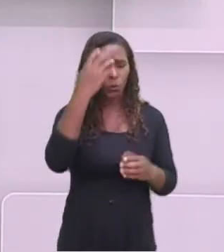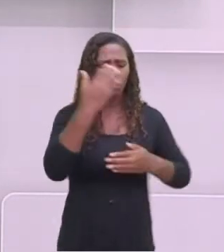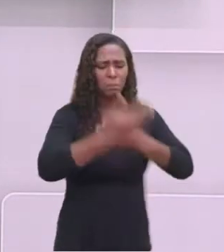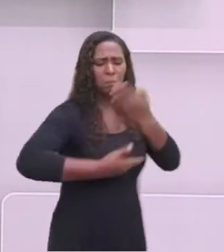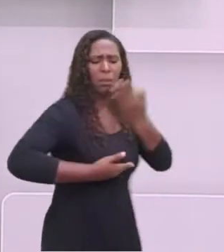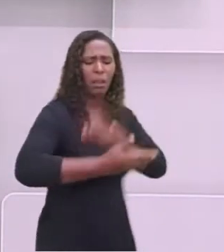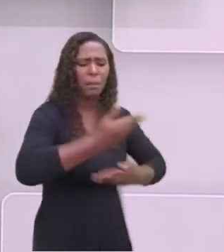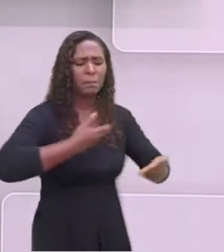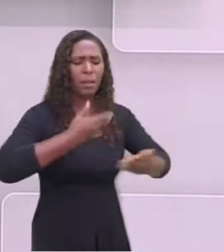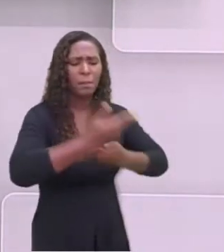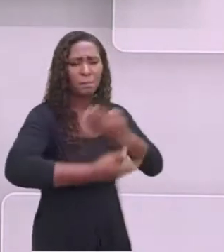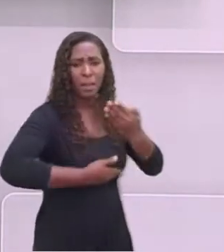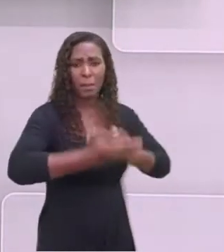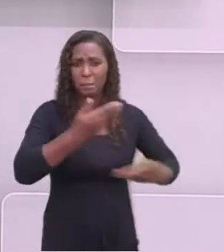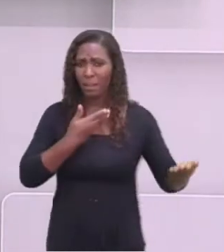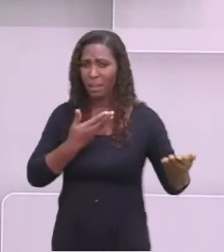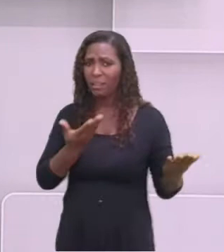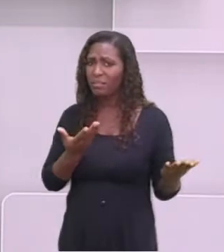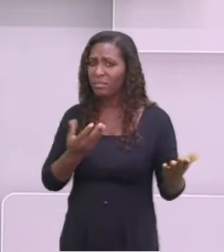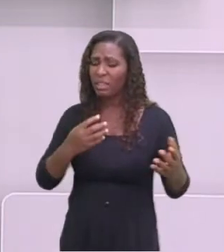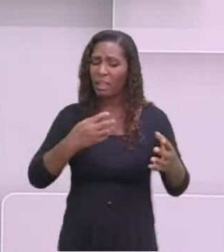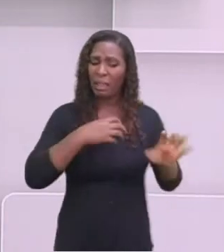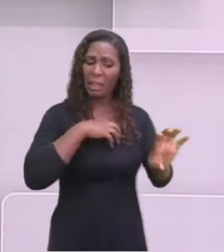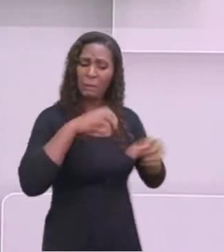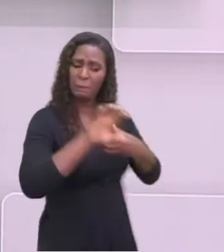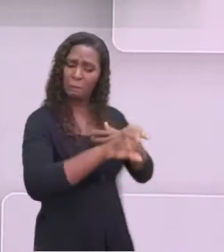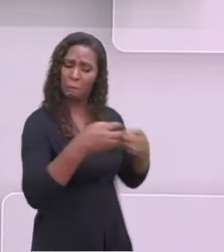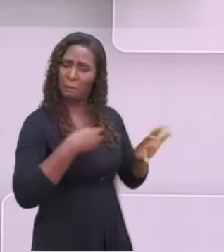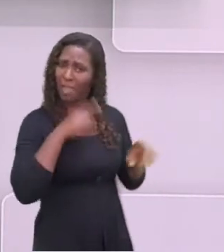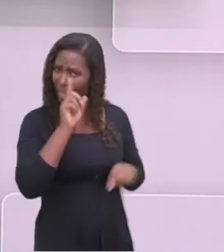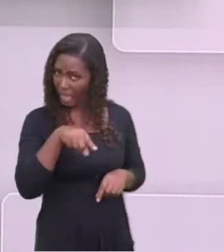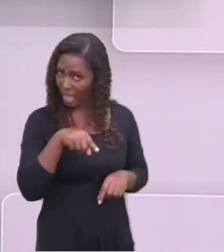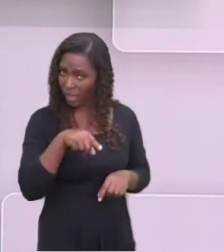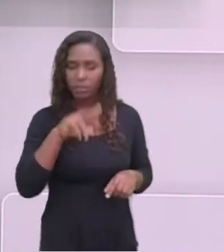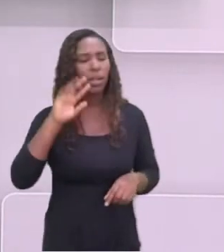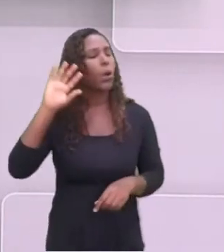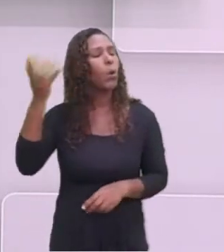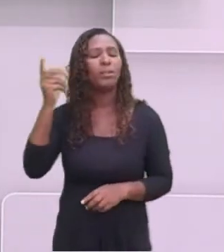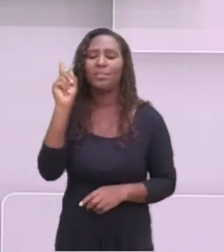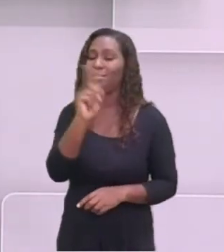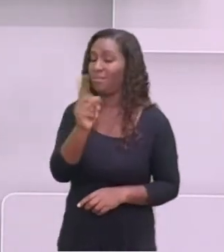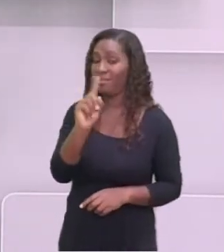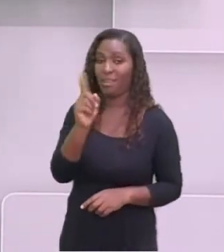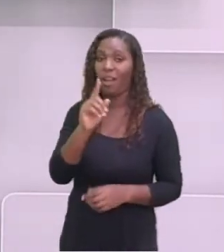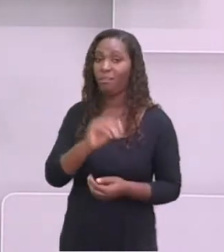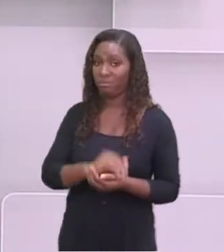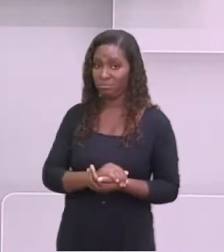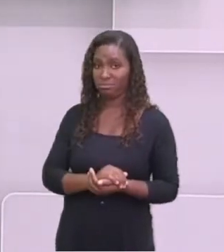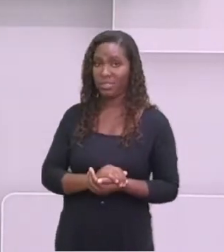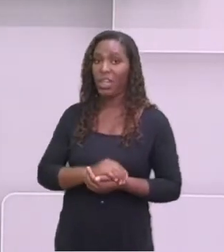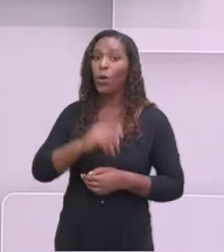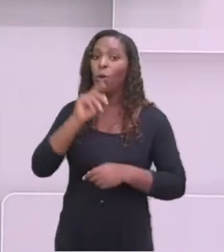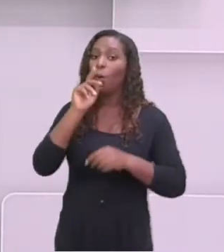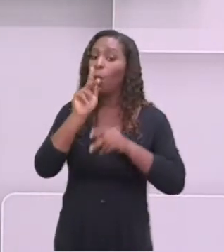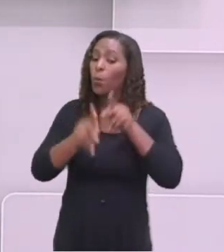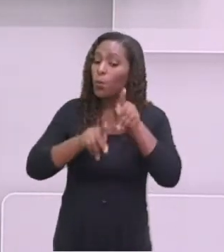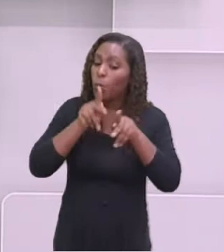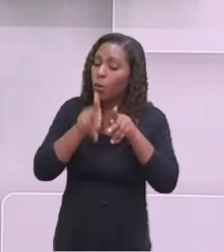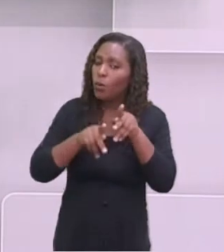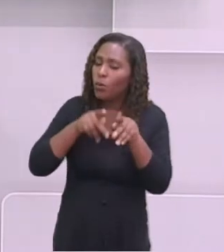Influências, mas não foi bem isso que aconteceu. Concordamos com os pesquisadores